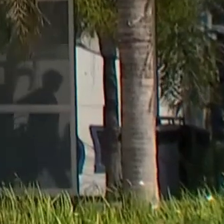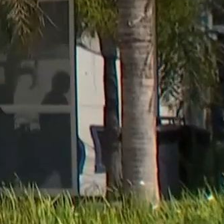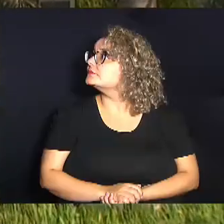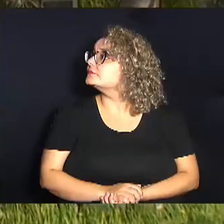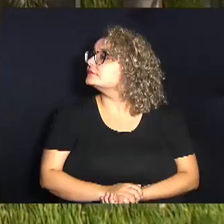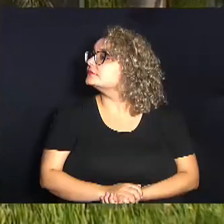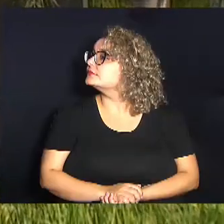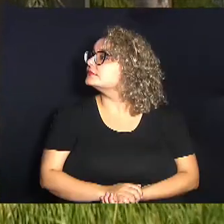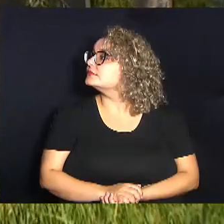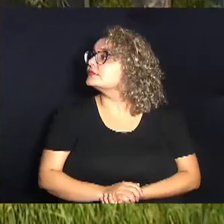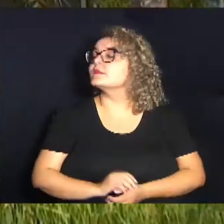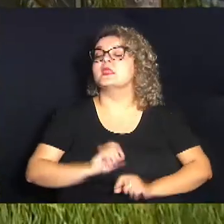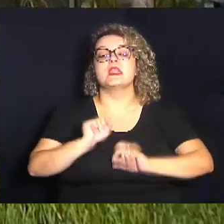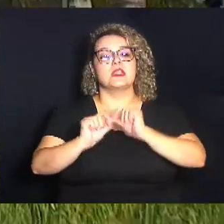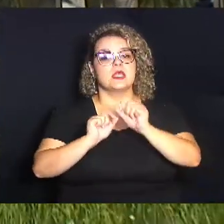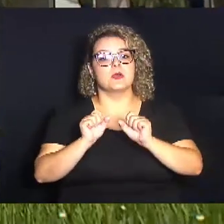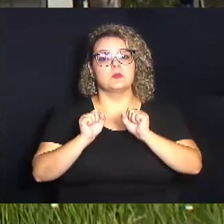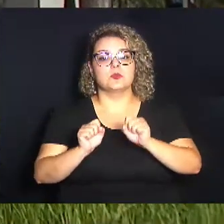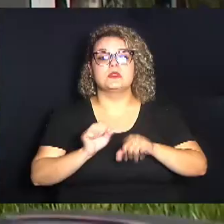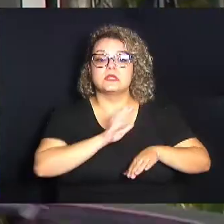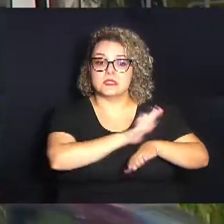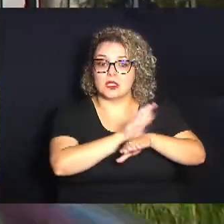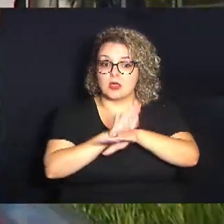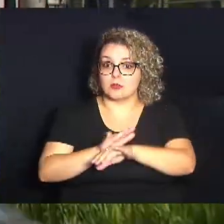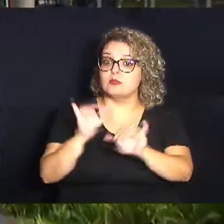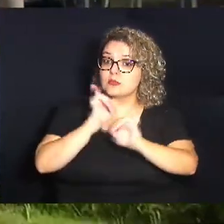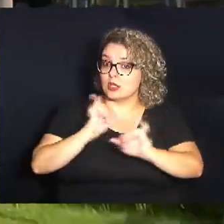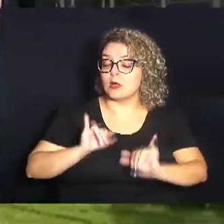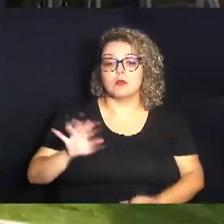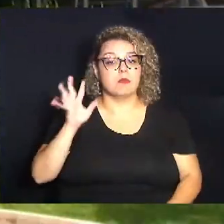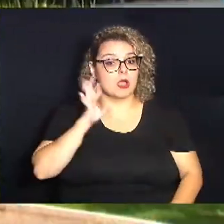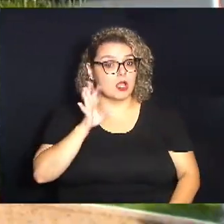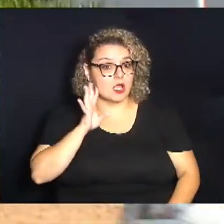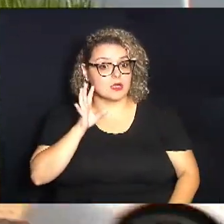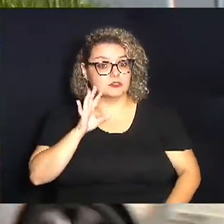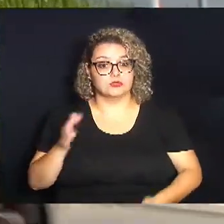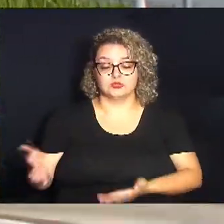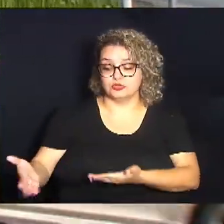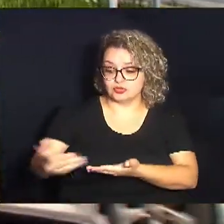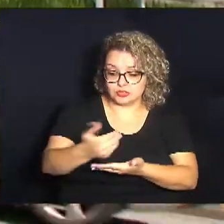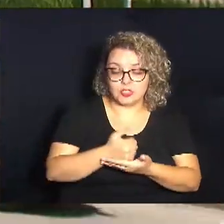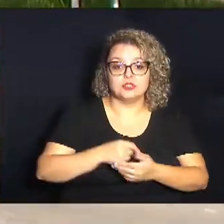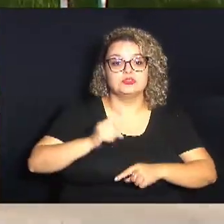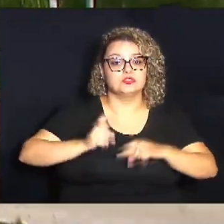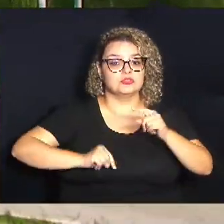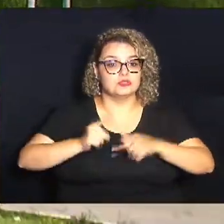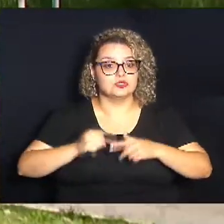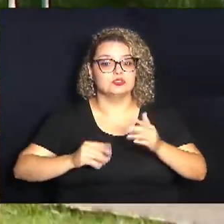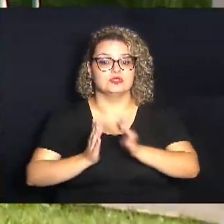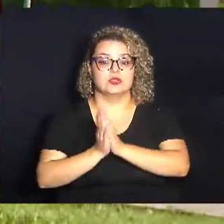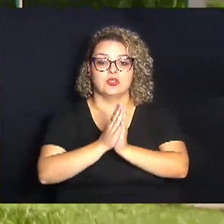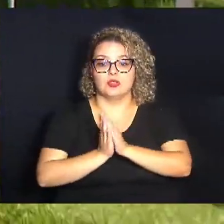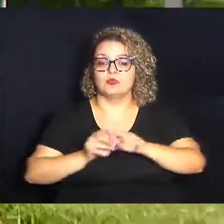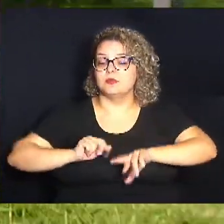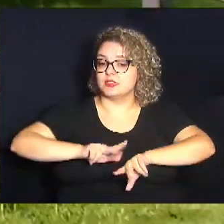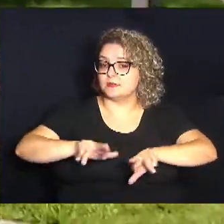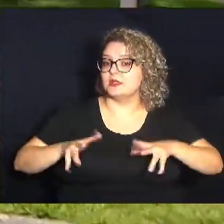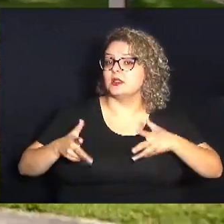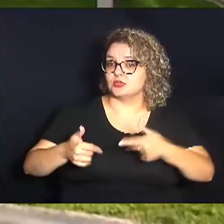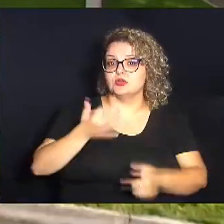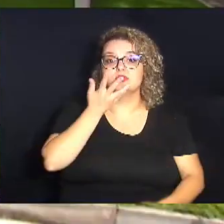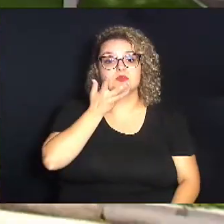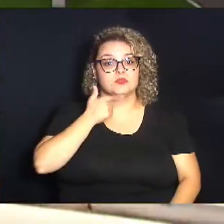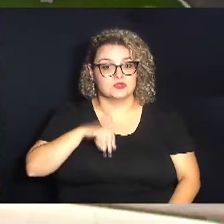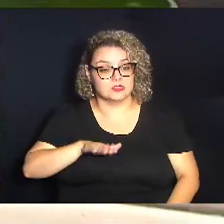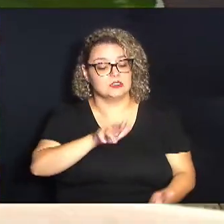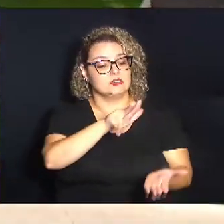Quem puder colaborar, está rolando uma campanha super bacana de arrecadação de brinquedos para todas as crianças que estão